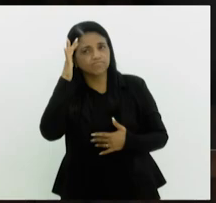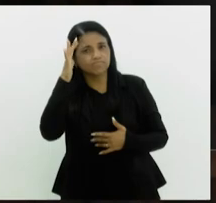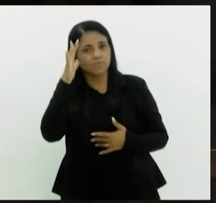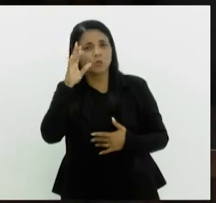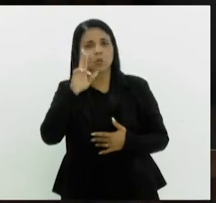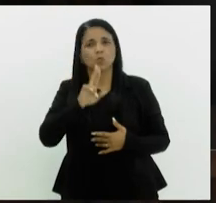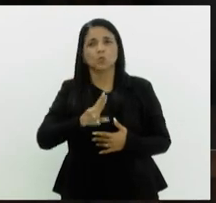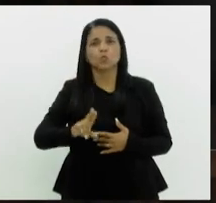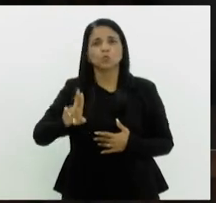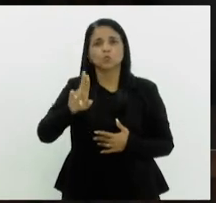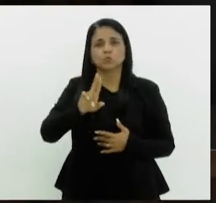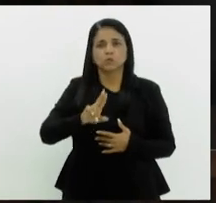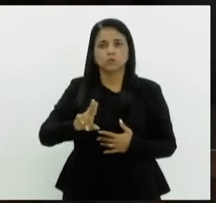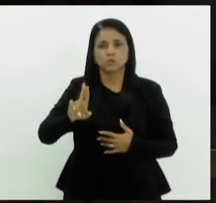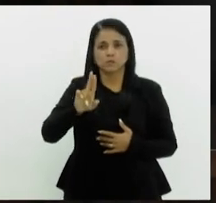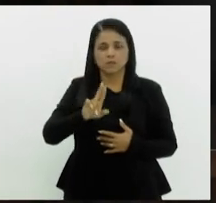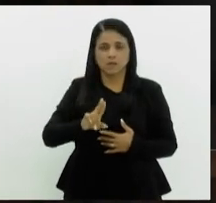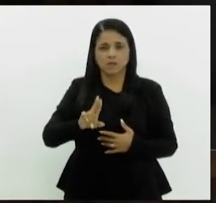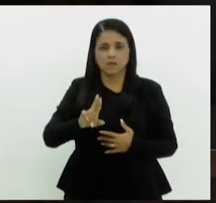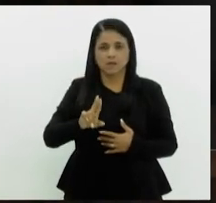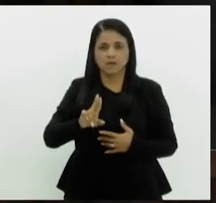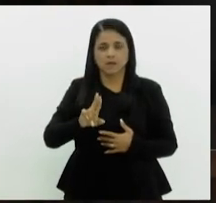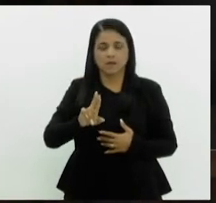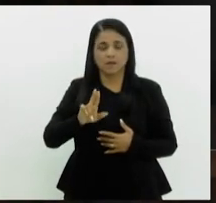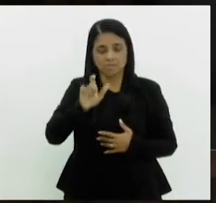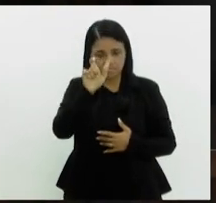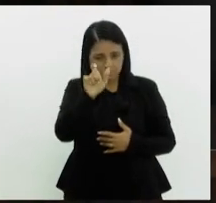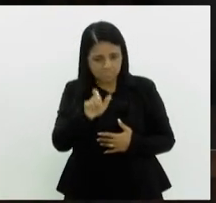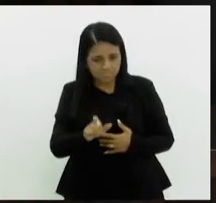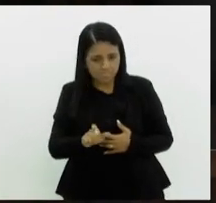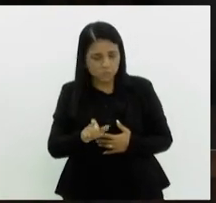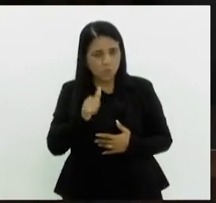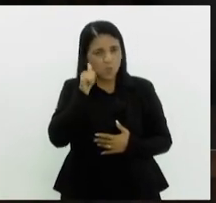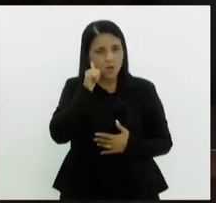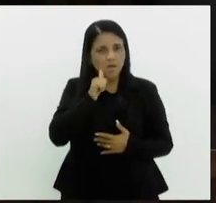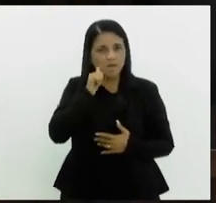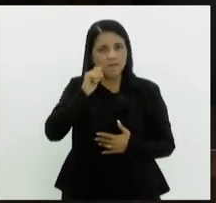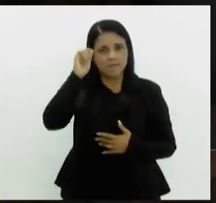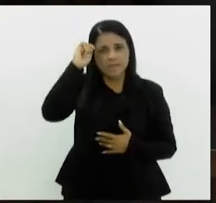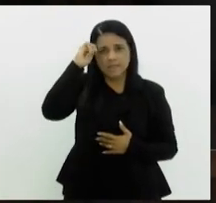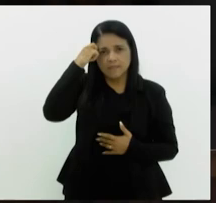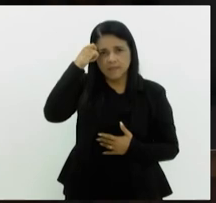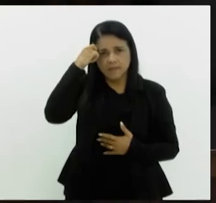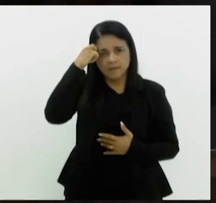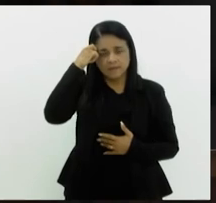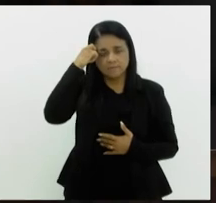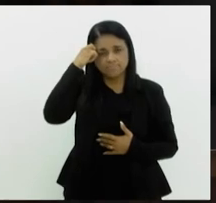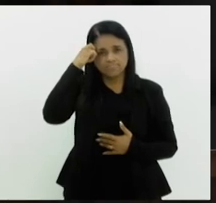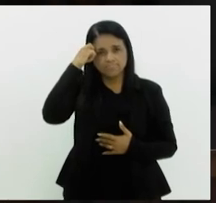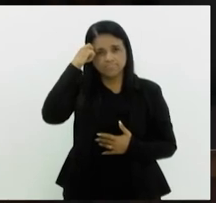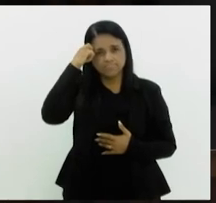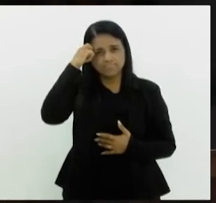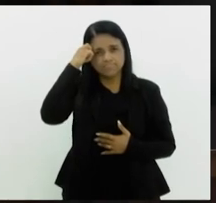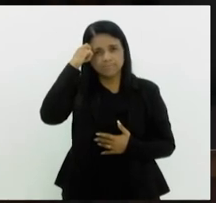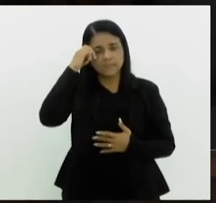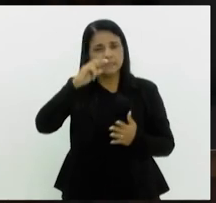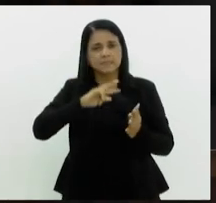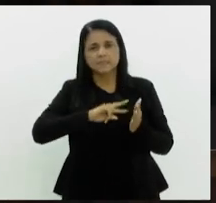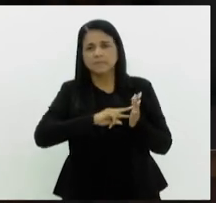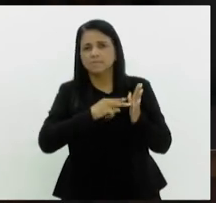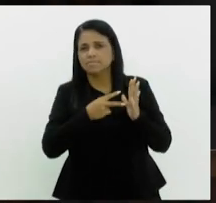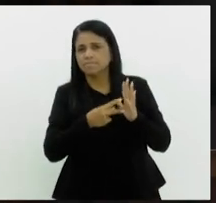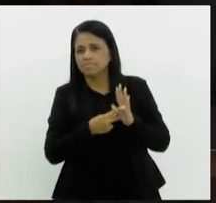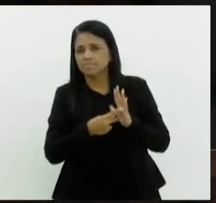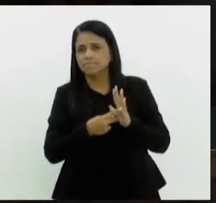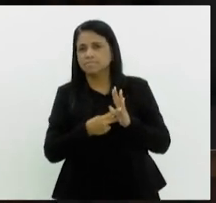usar ser uma mulher negra possa ser uma definição retilínea,